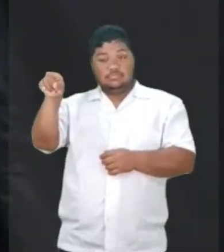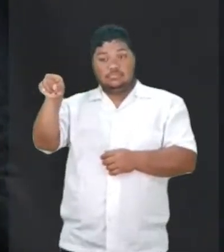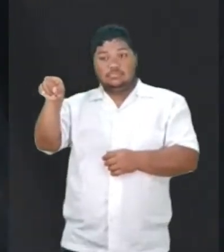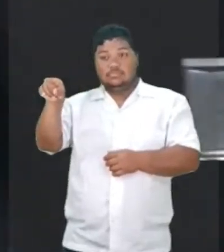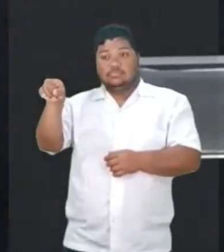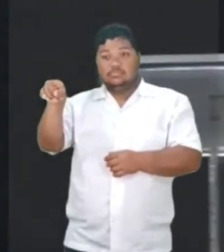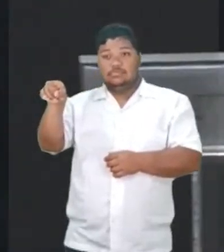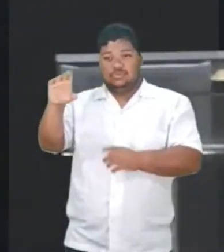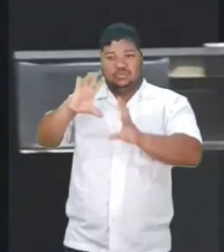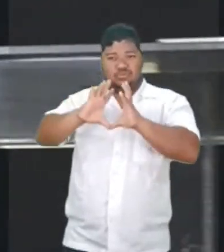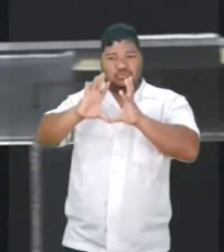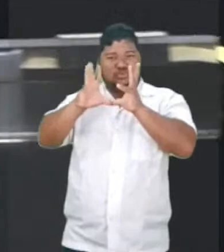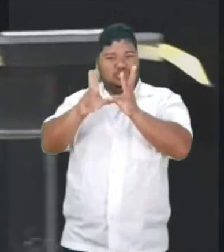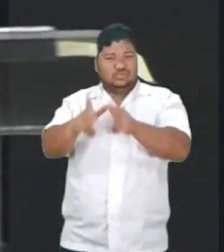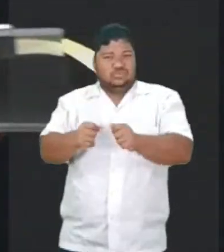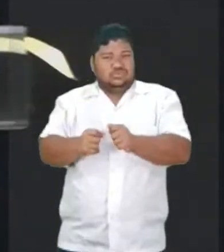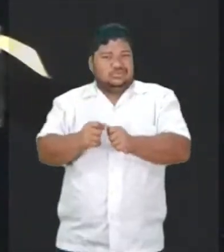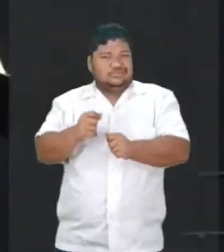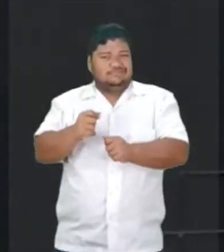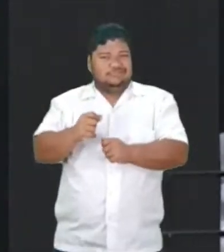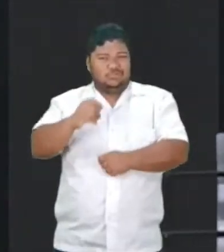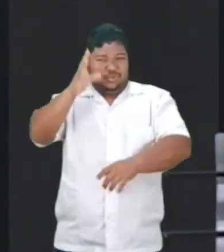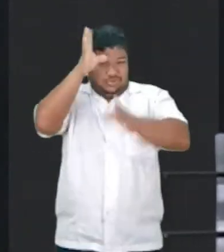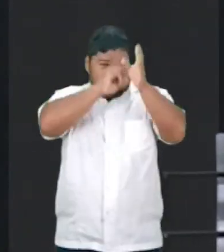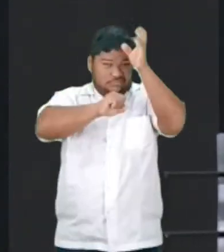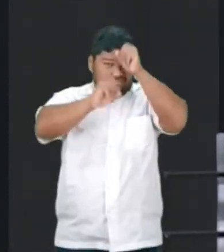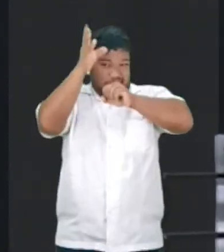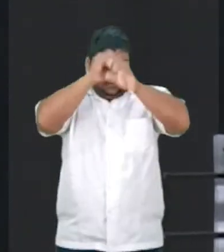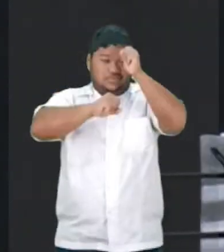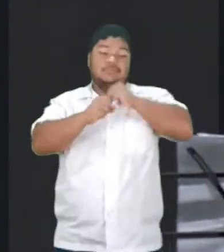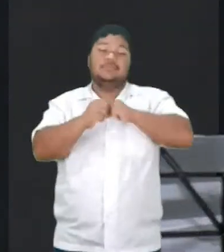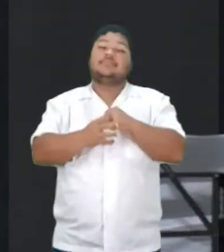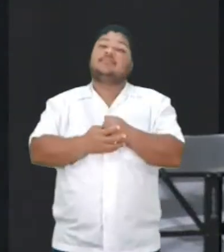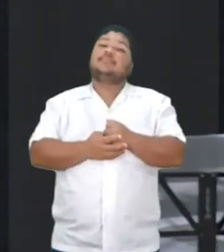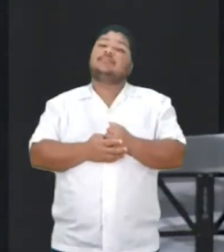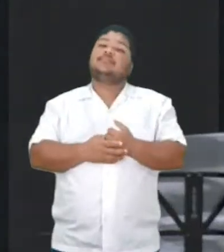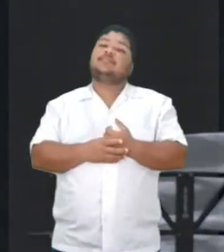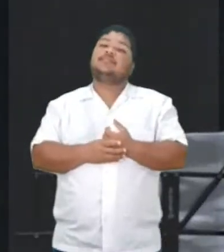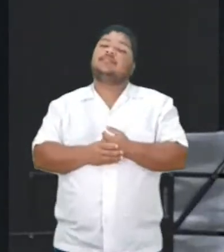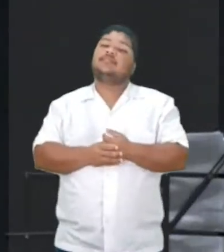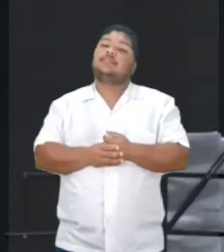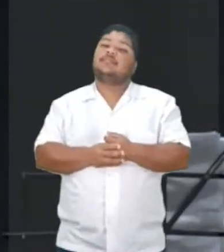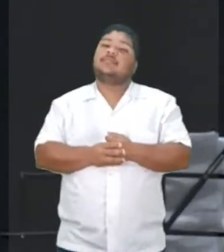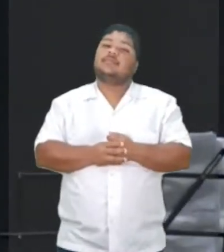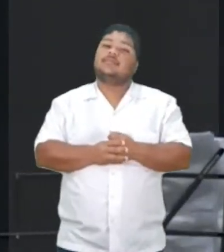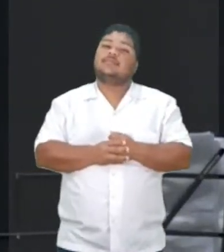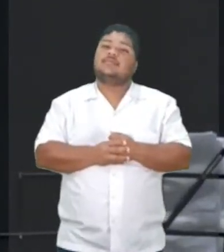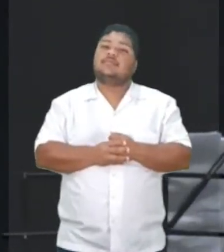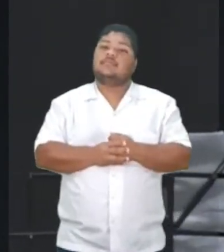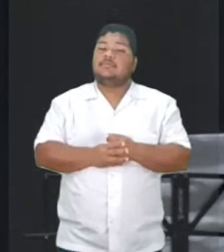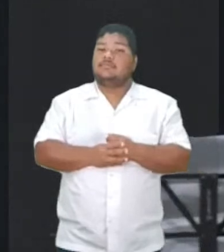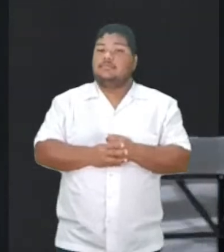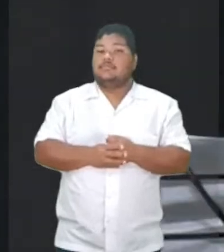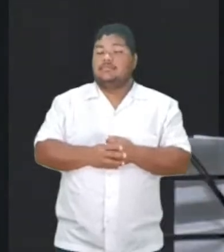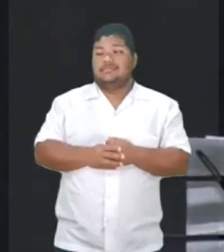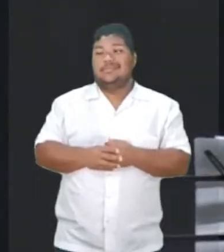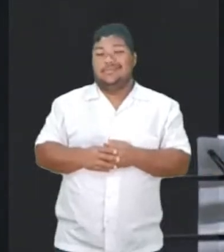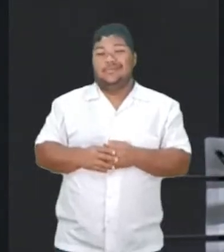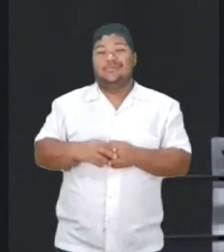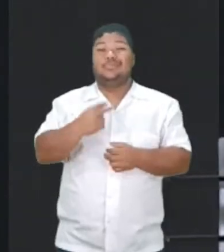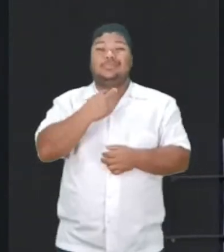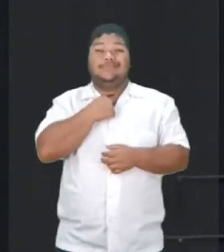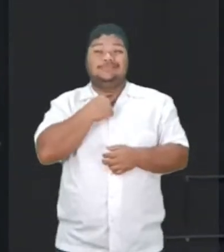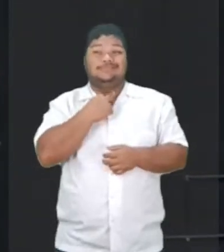com toda essa bagagem científica, ele ocupa uma das cadeiras